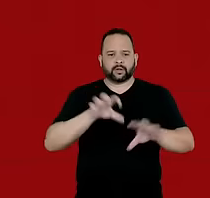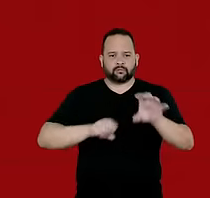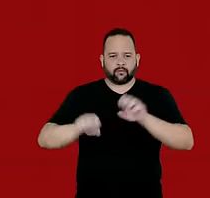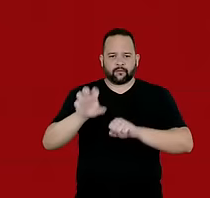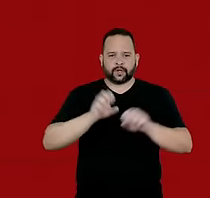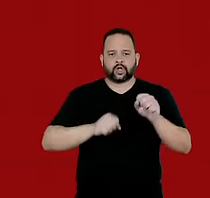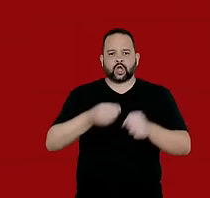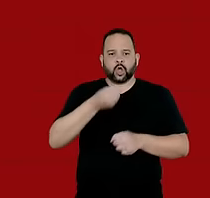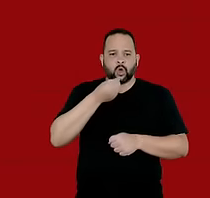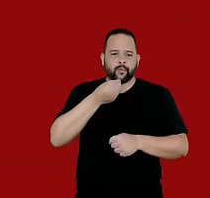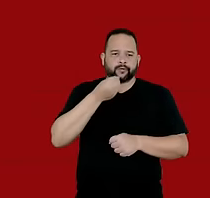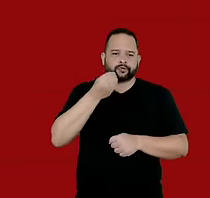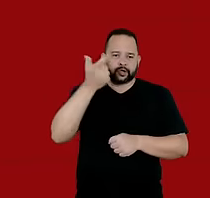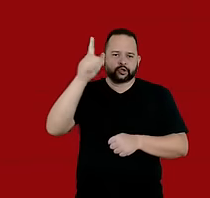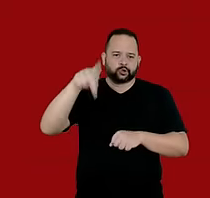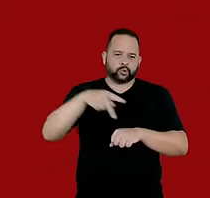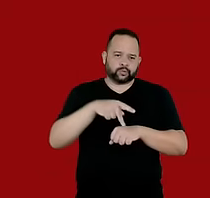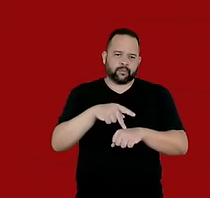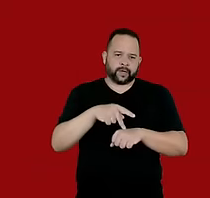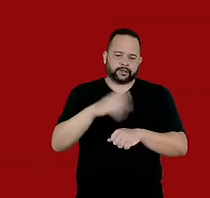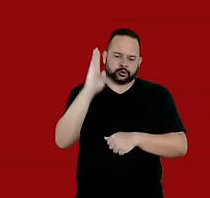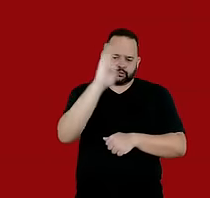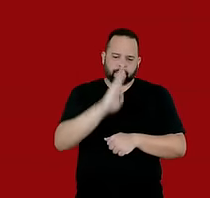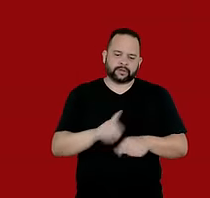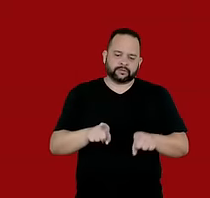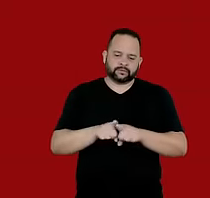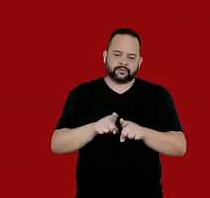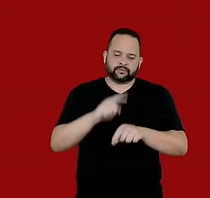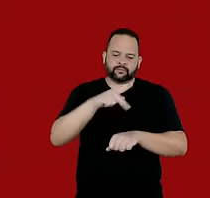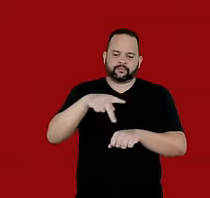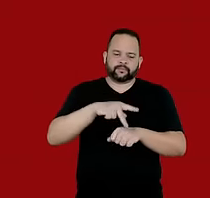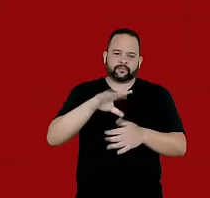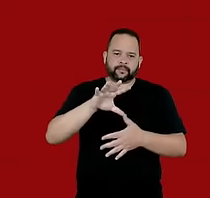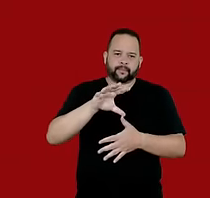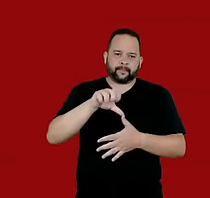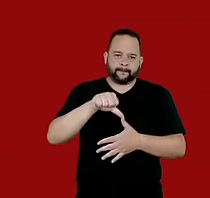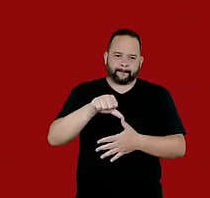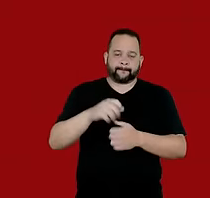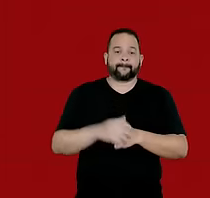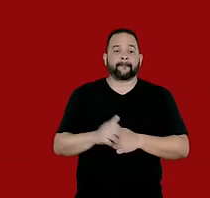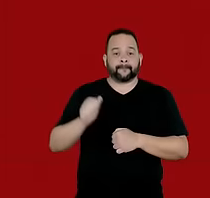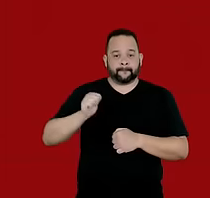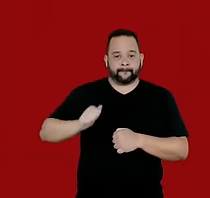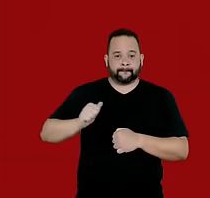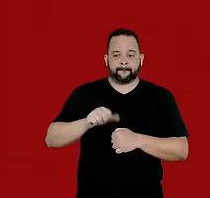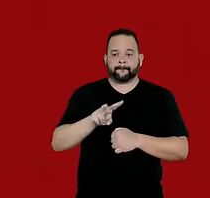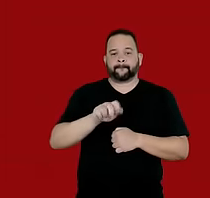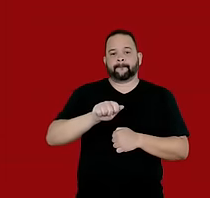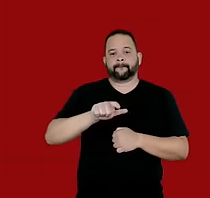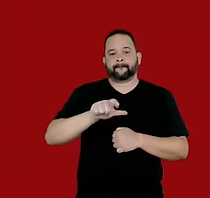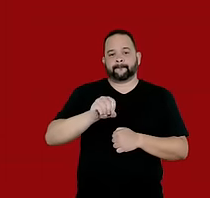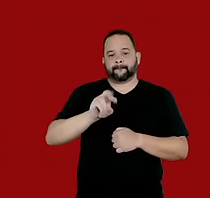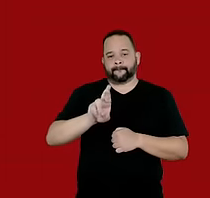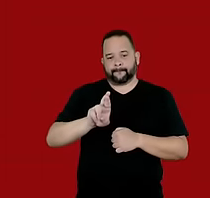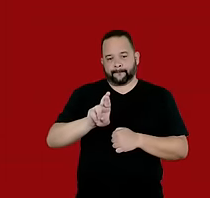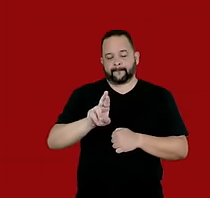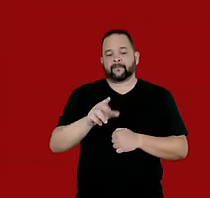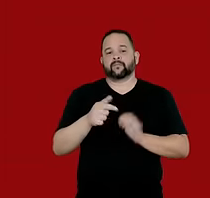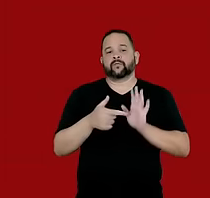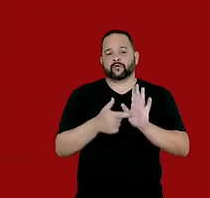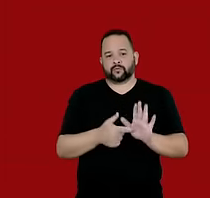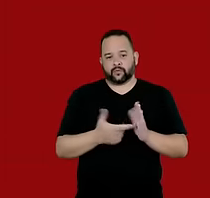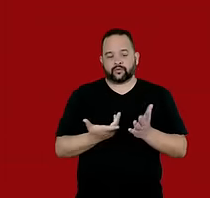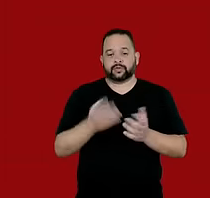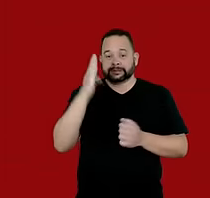só Brasil como América Latina H bolsa vocês mostraram a gente sabe a as dificuldades a